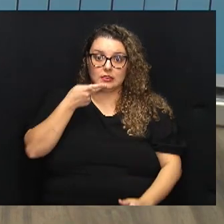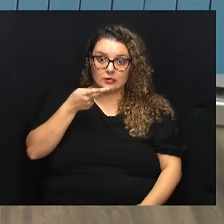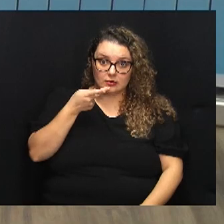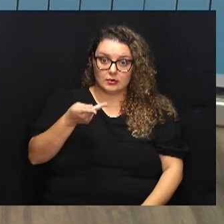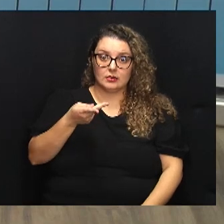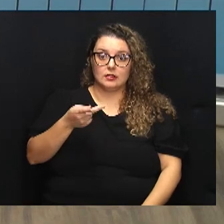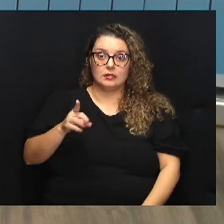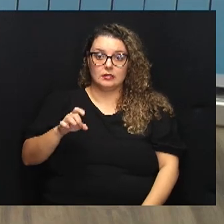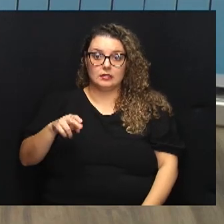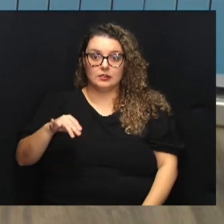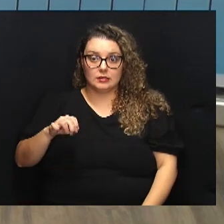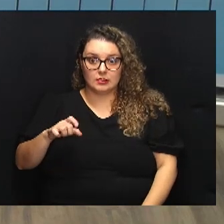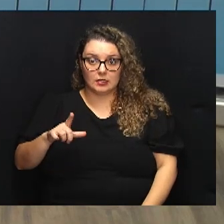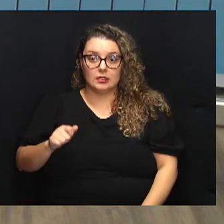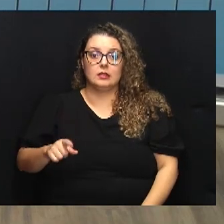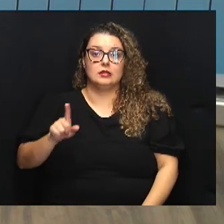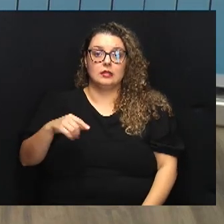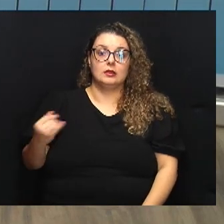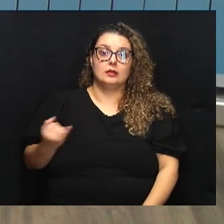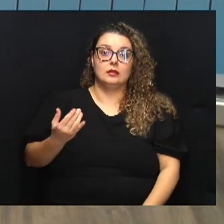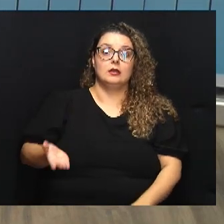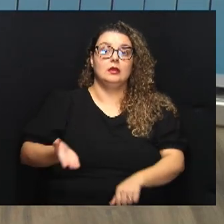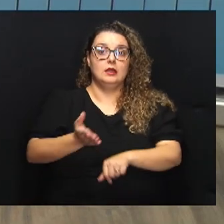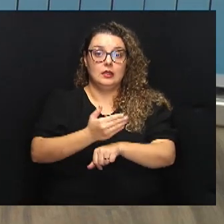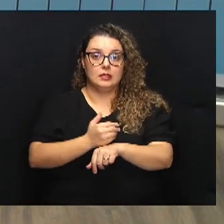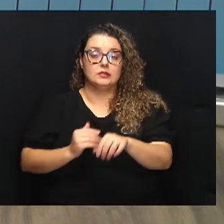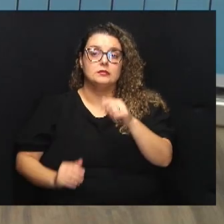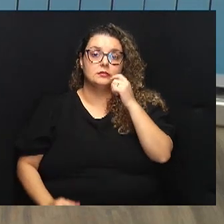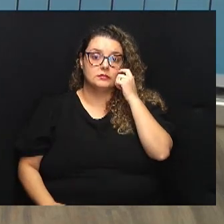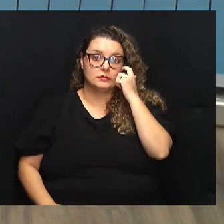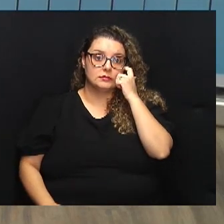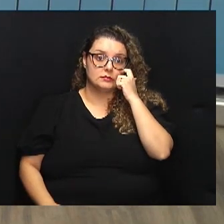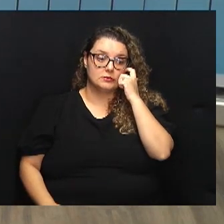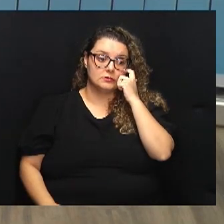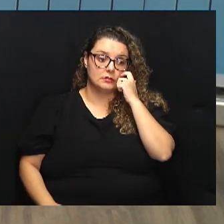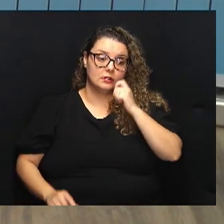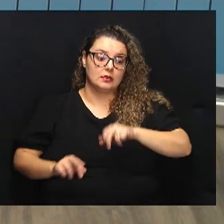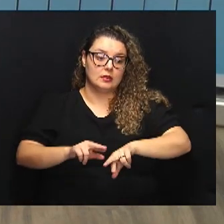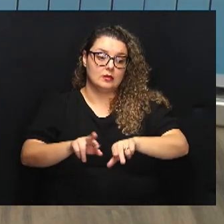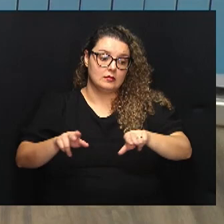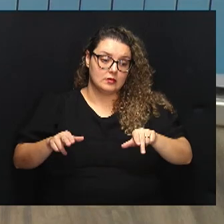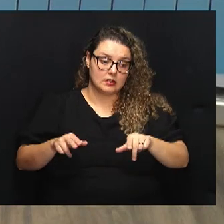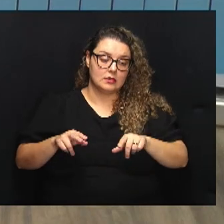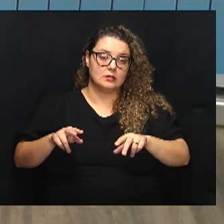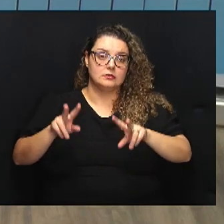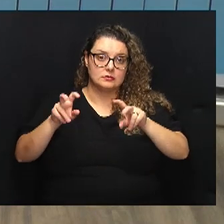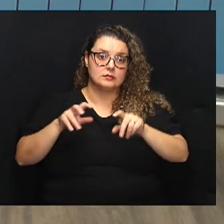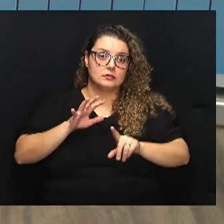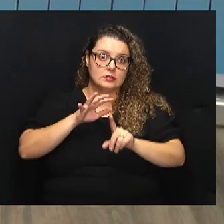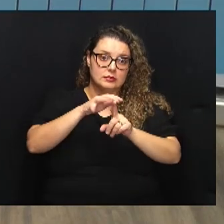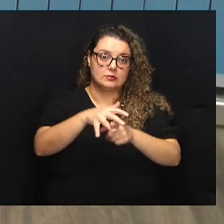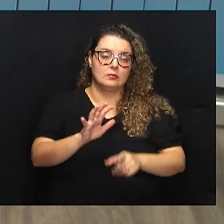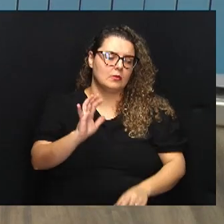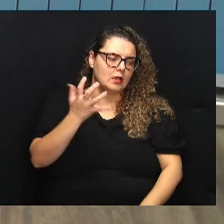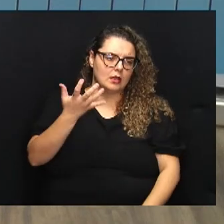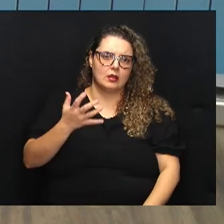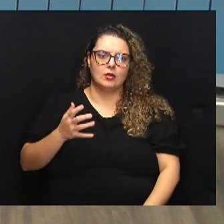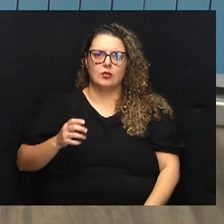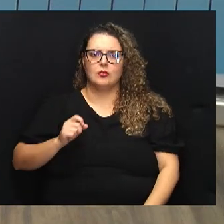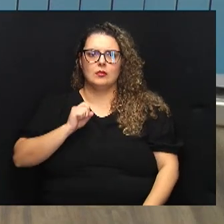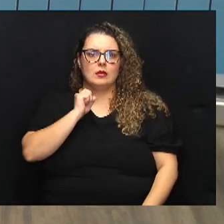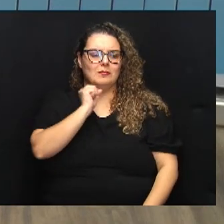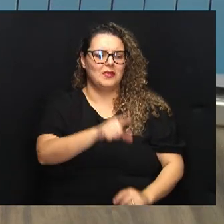é importantíssimo. Antes disso, muitos casos de bullying, Daniela, acontecem, às vezes com ofensas,